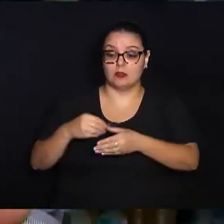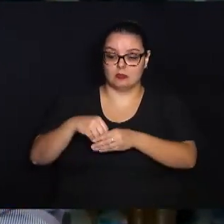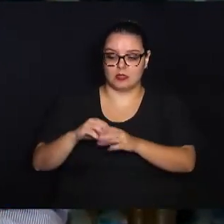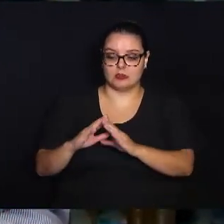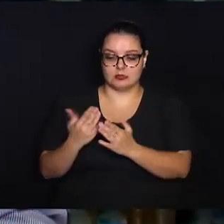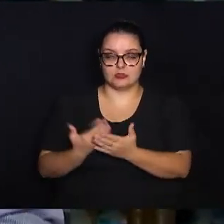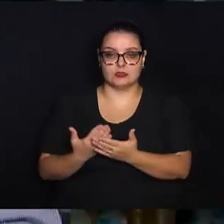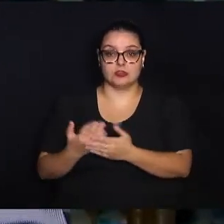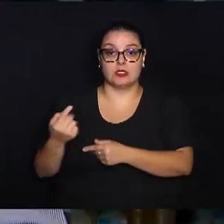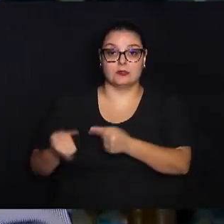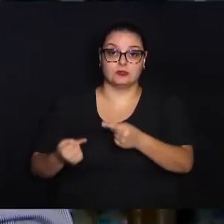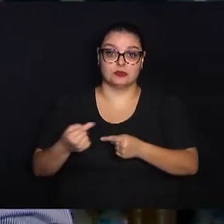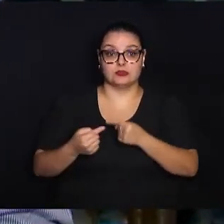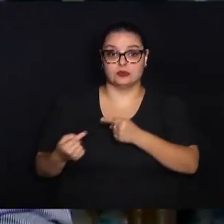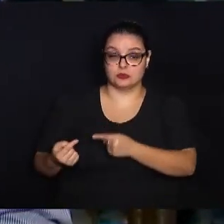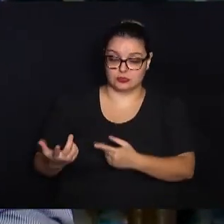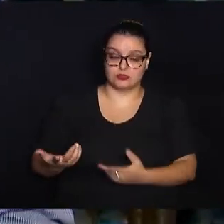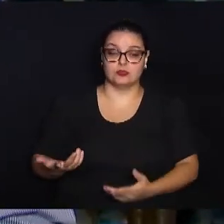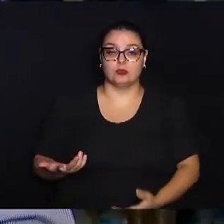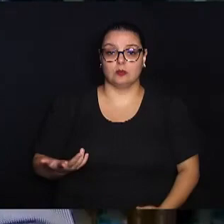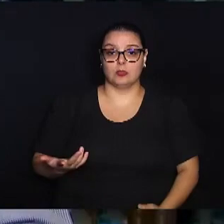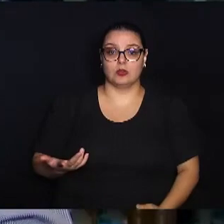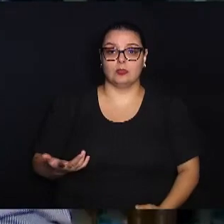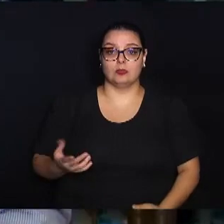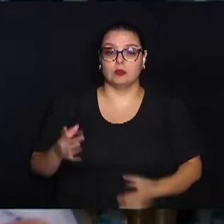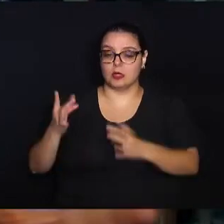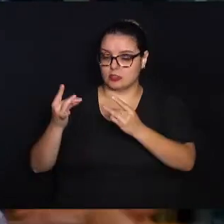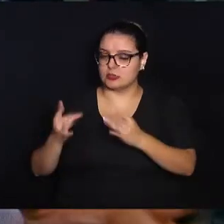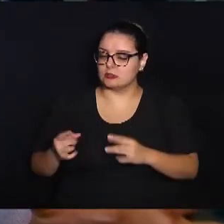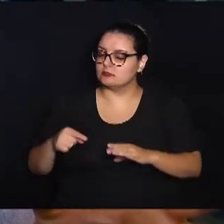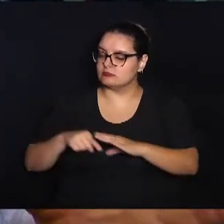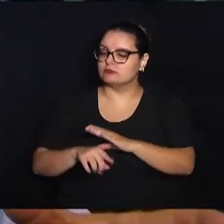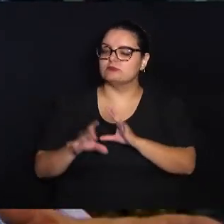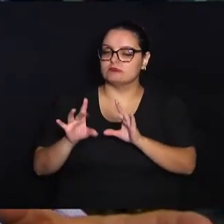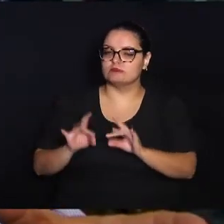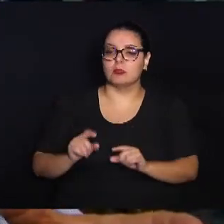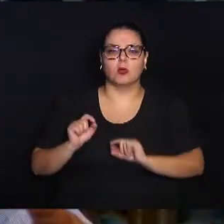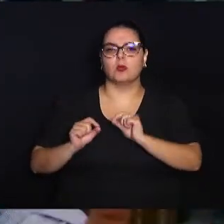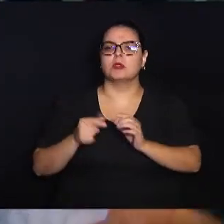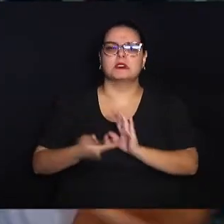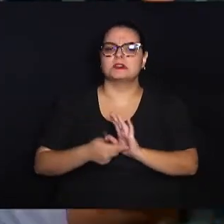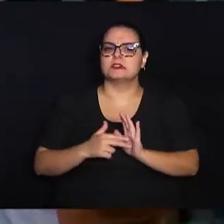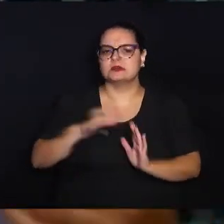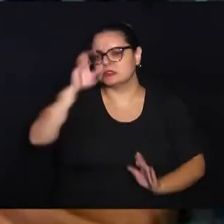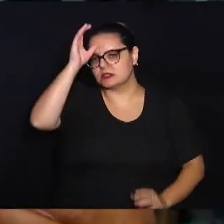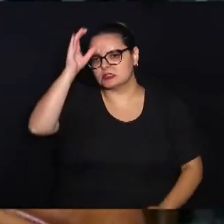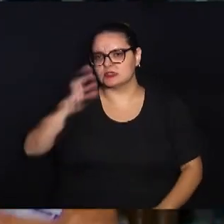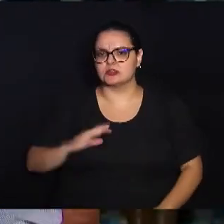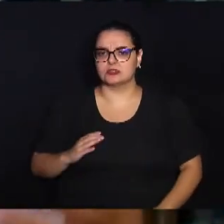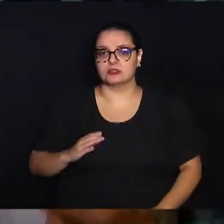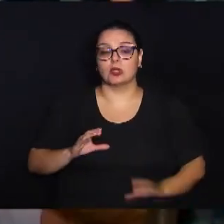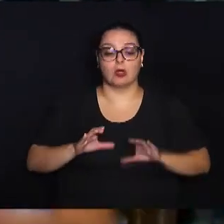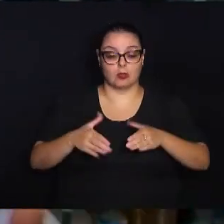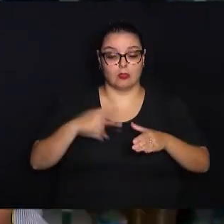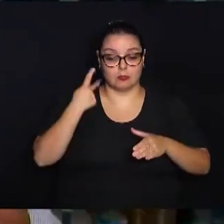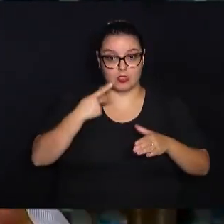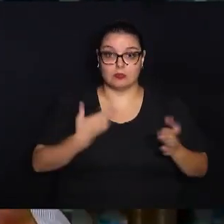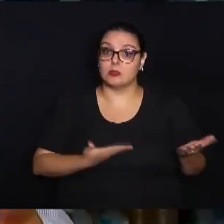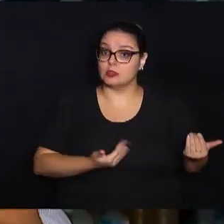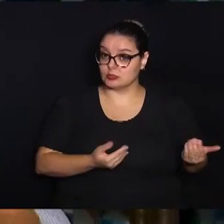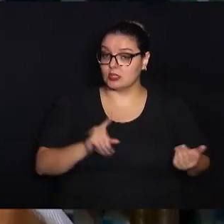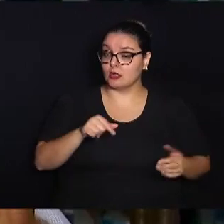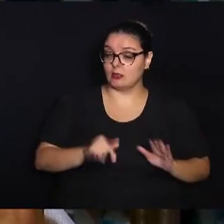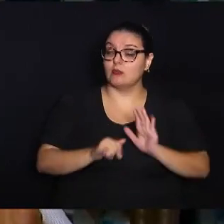escola a discussão, o debate e aprofundamento, né, do que é ser cidadão. O Parlamento Jovem é um